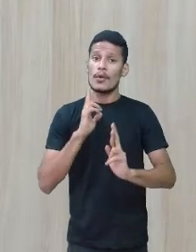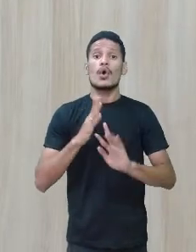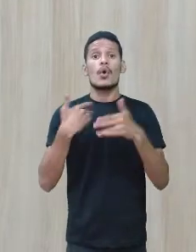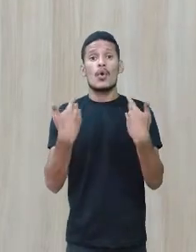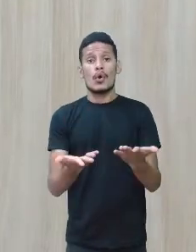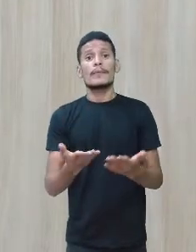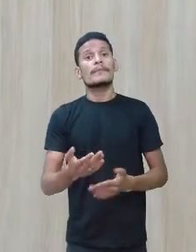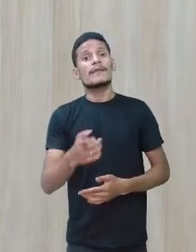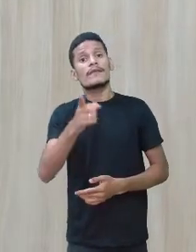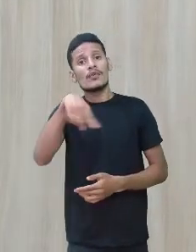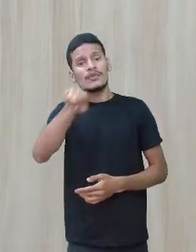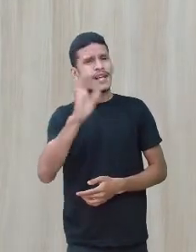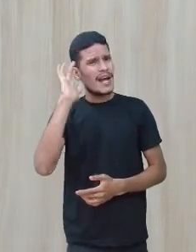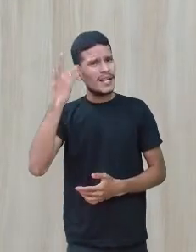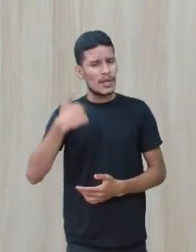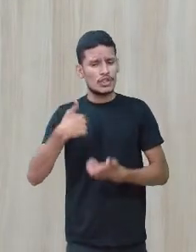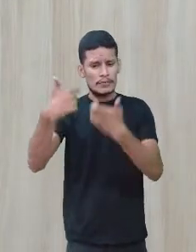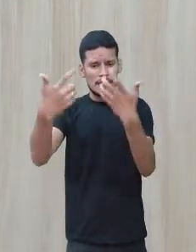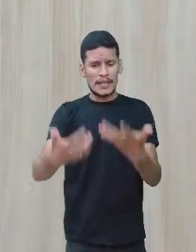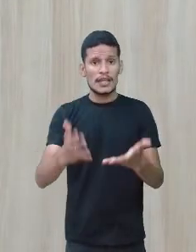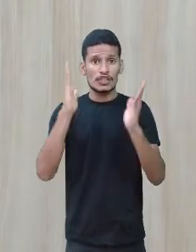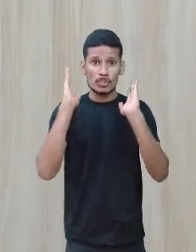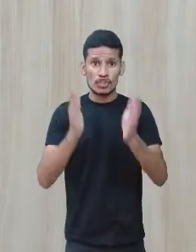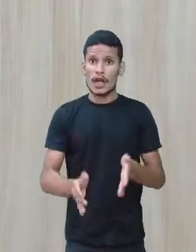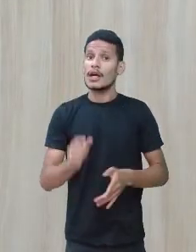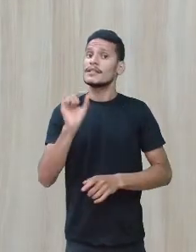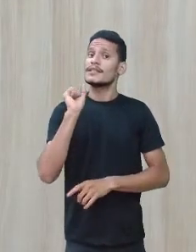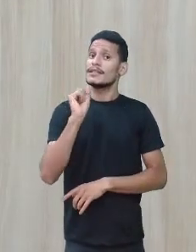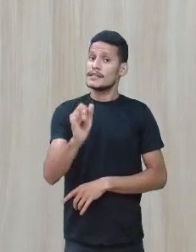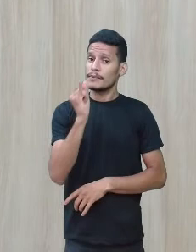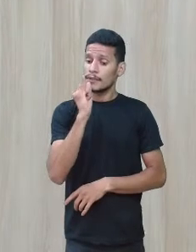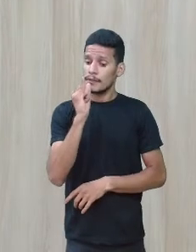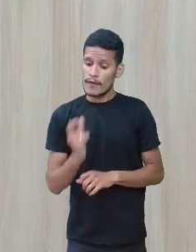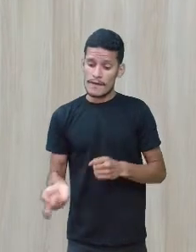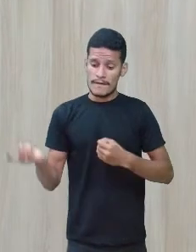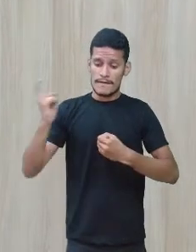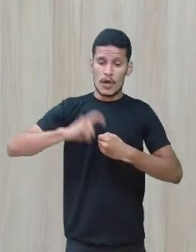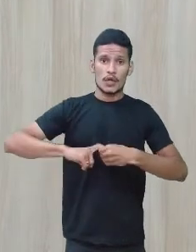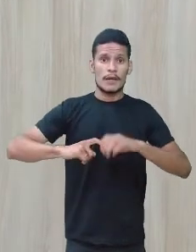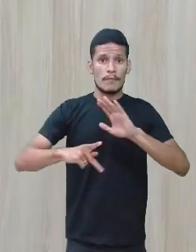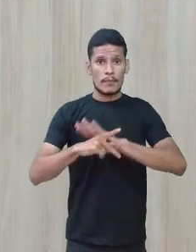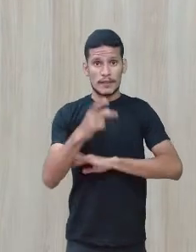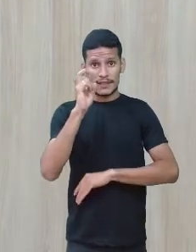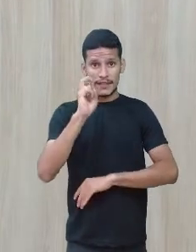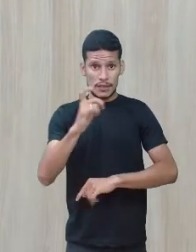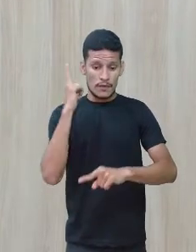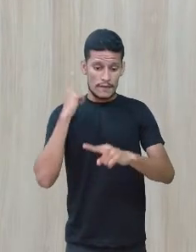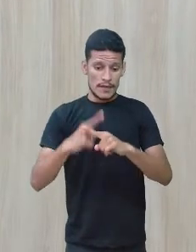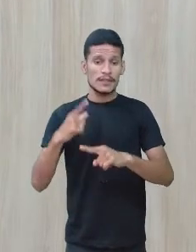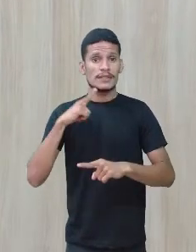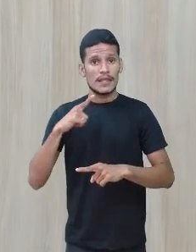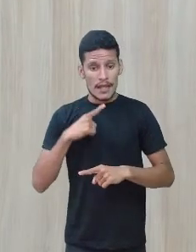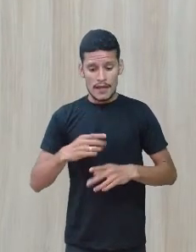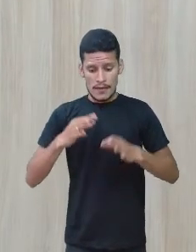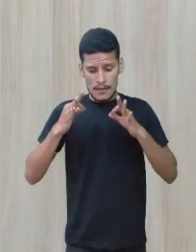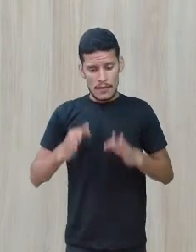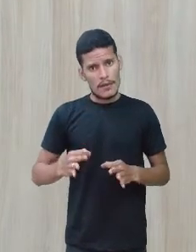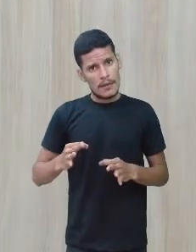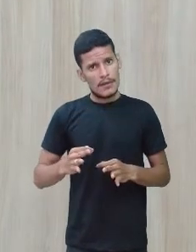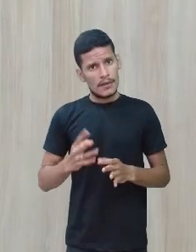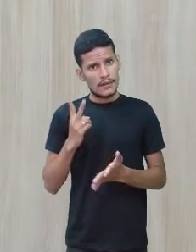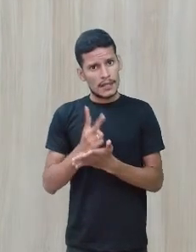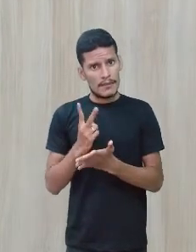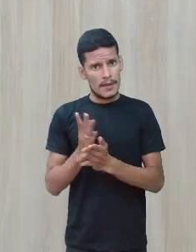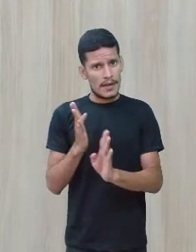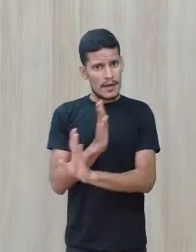acham, depois de tudo que eu já expliquei, que a gente vai chegar ali pra jogar as 5 vezes e vai ter o mesmo condicionamento. Imagina